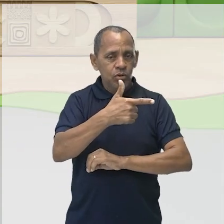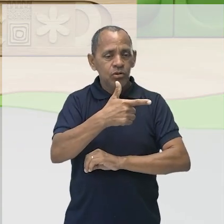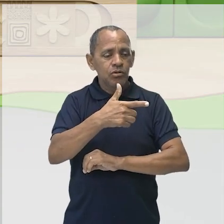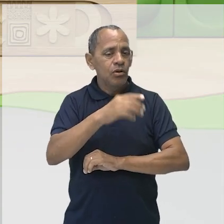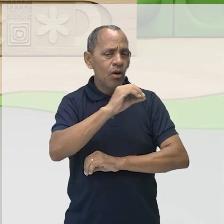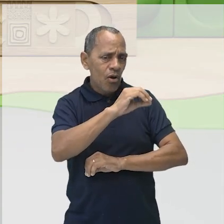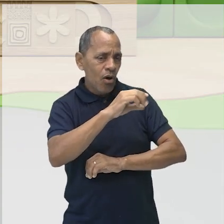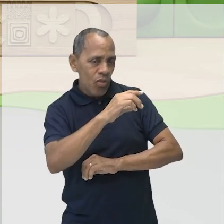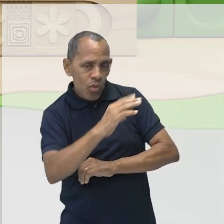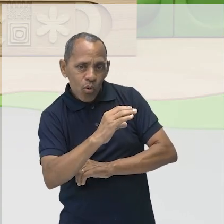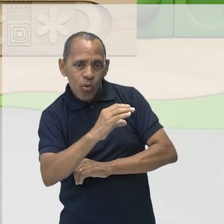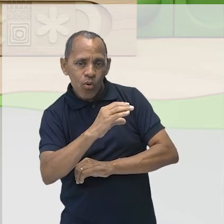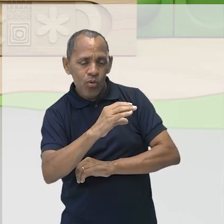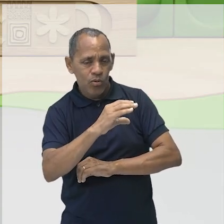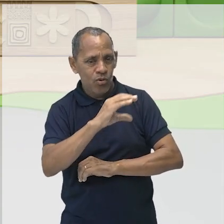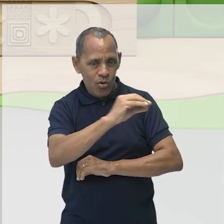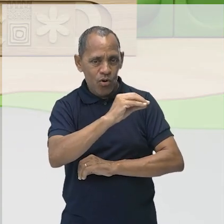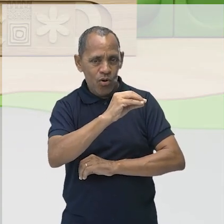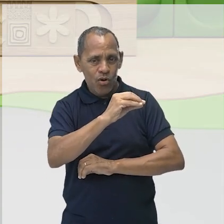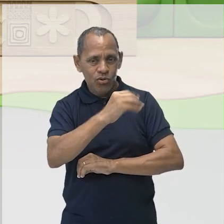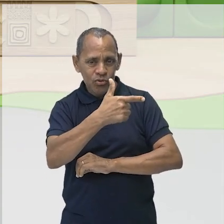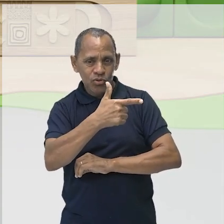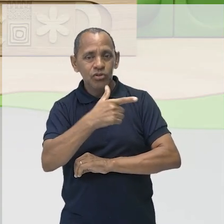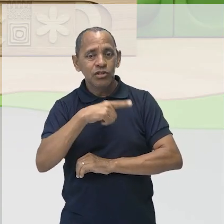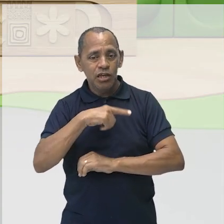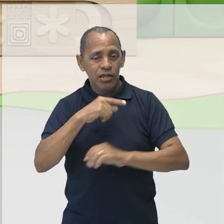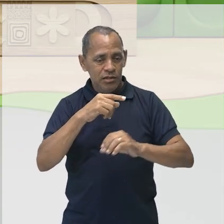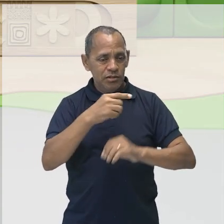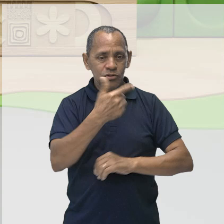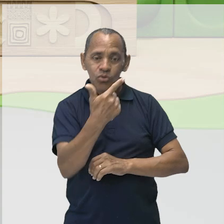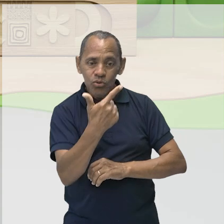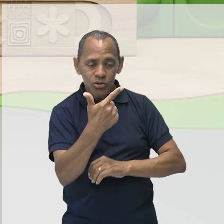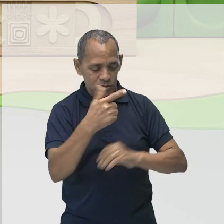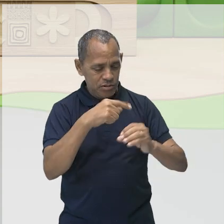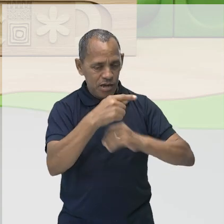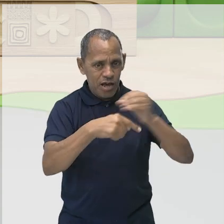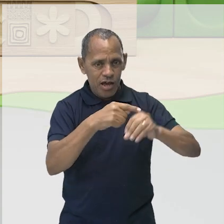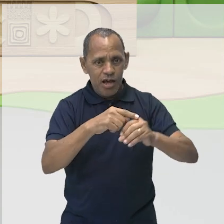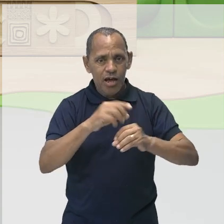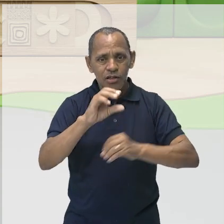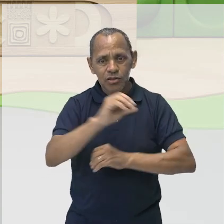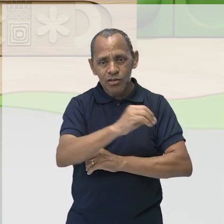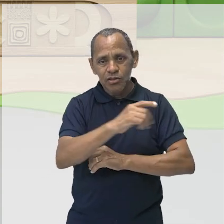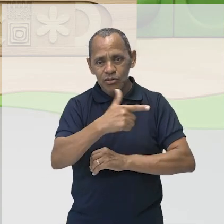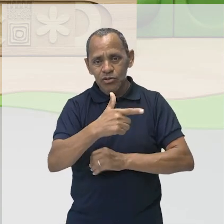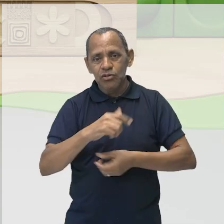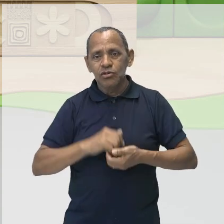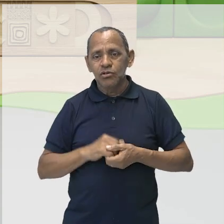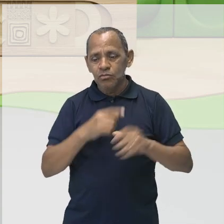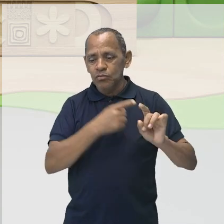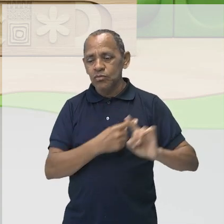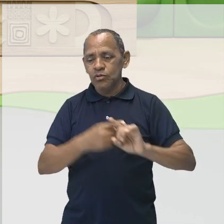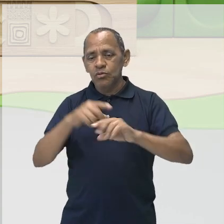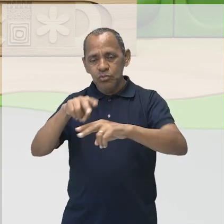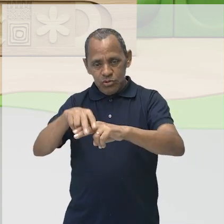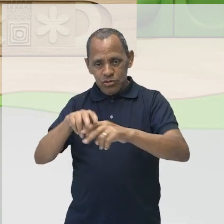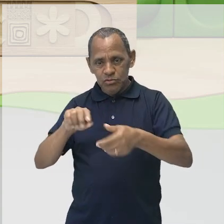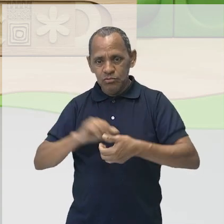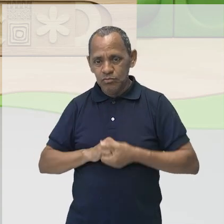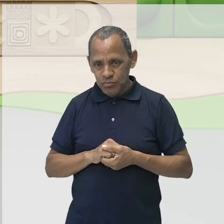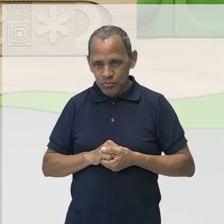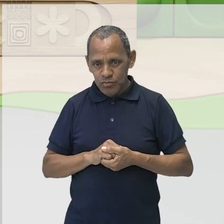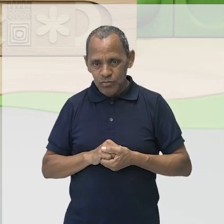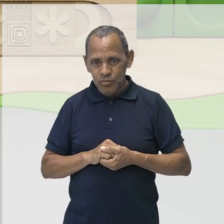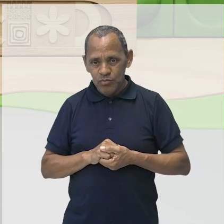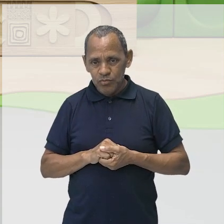vejam vocês, é O2, significa que nós temos 2 átomos de oxigênio, e por isso nós multiplicamos o valor da massa atômica